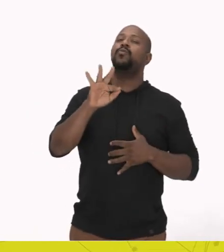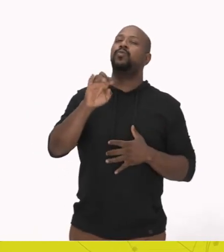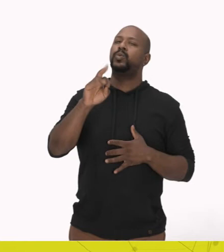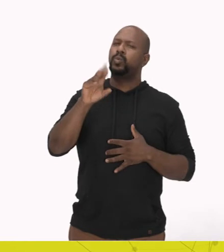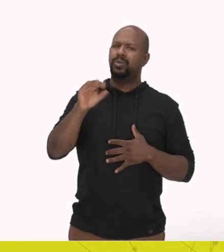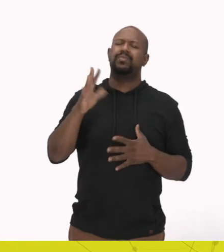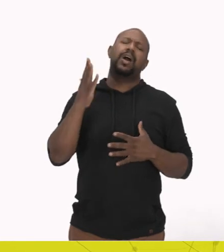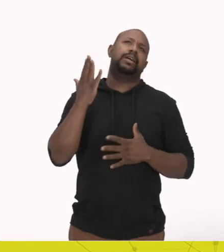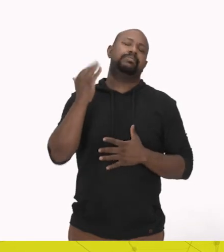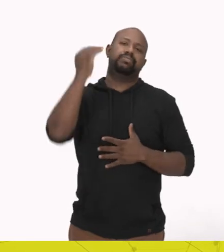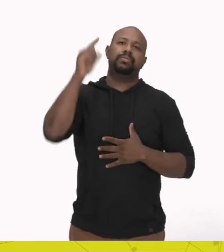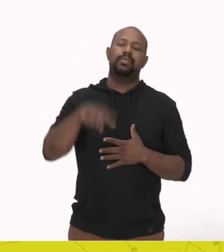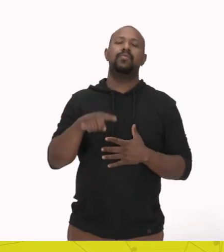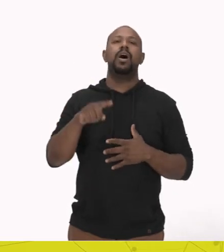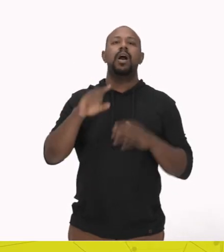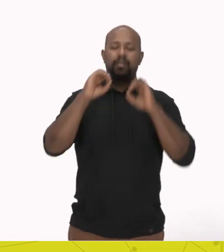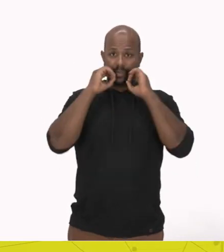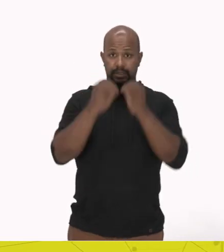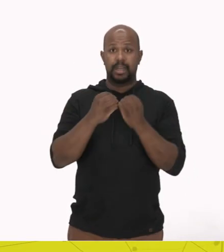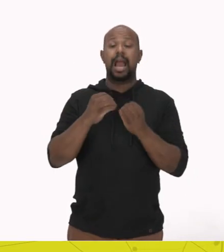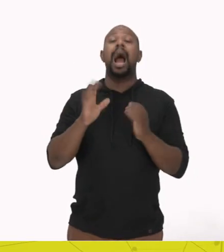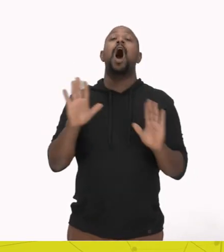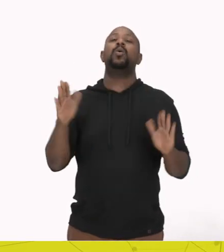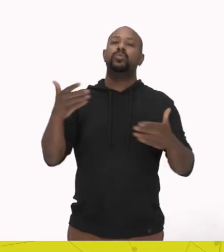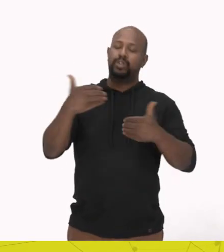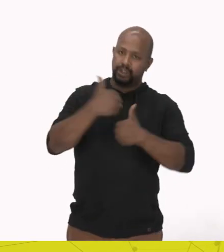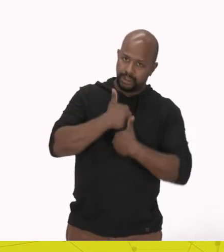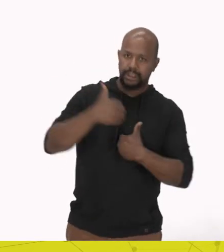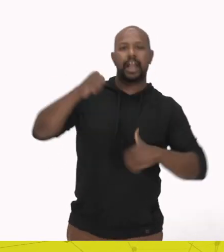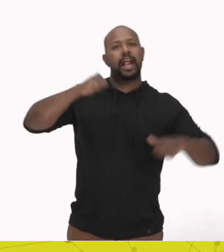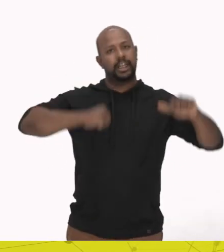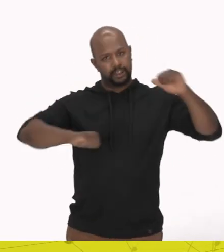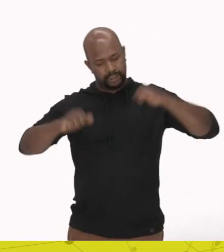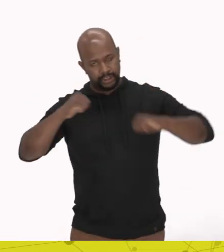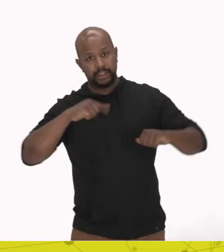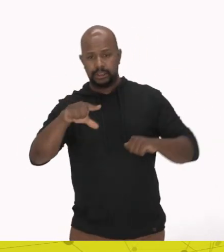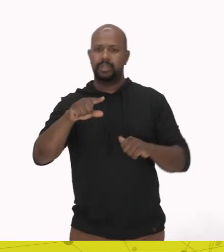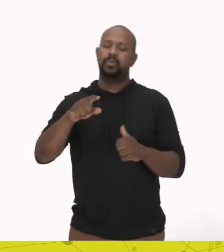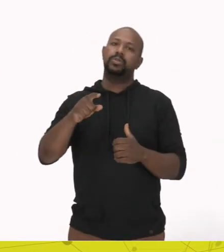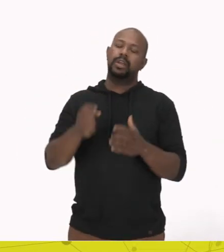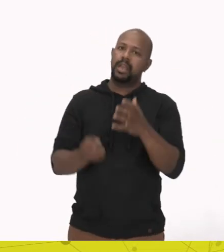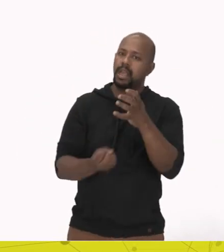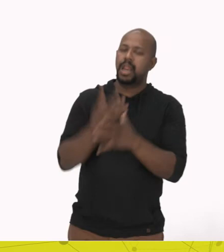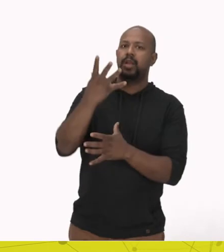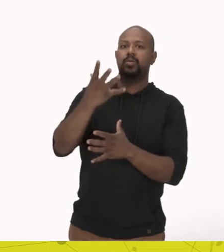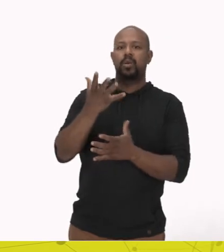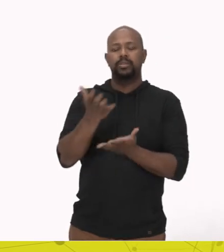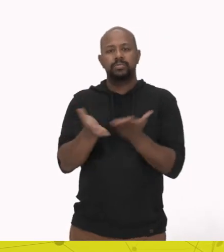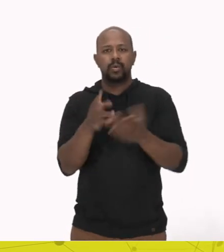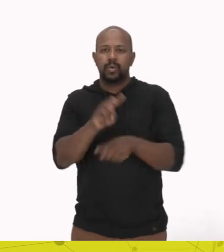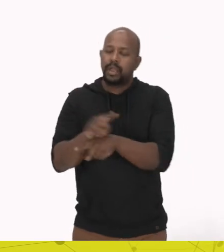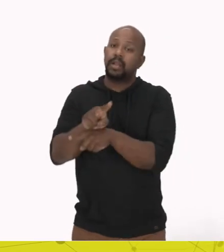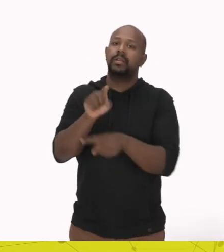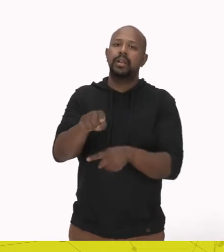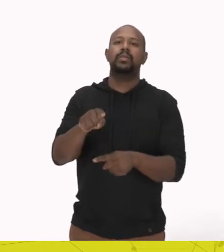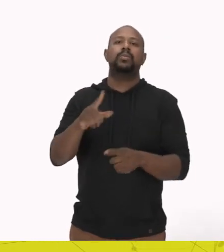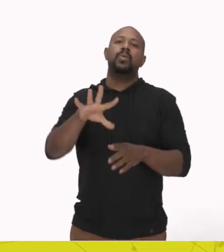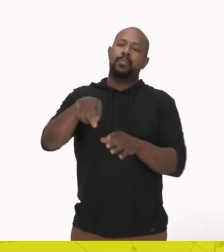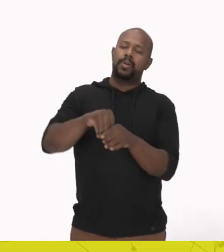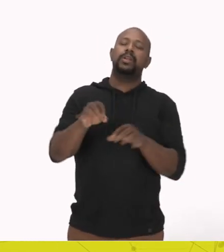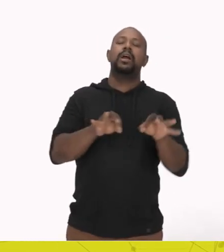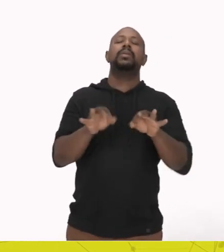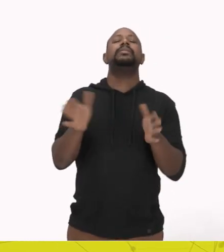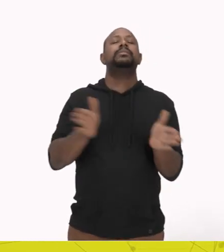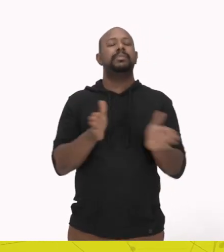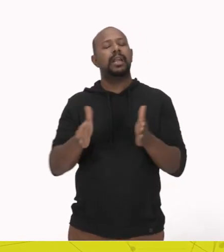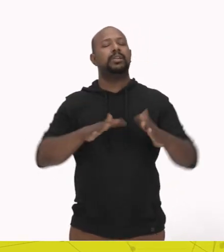de muito sucesso, que foi a oficina Autistas, Artistas e seus Criadores Cuidadores, dentro do projeto